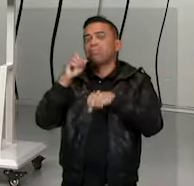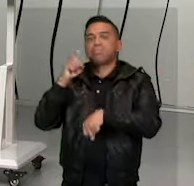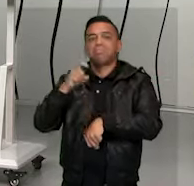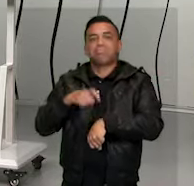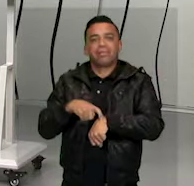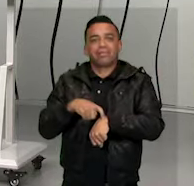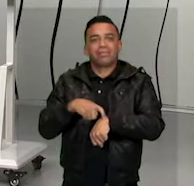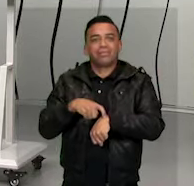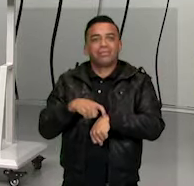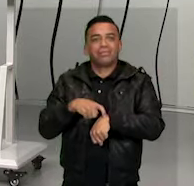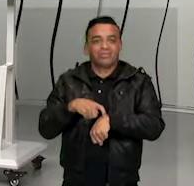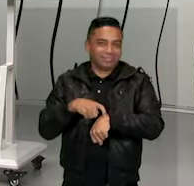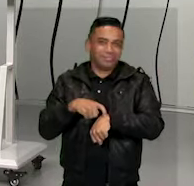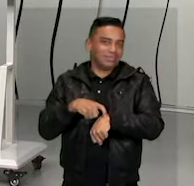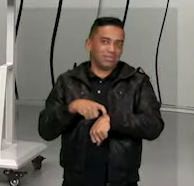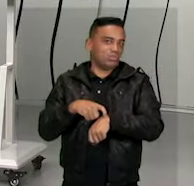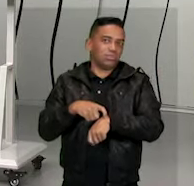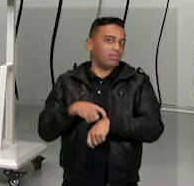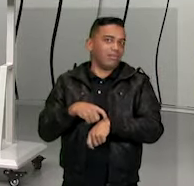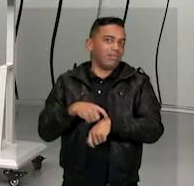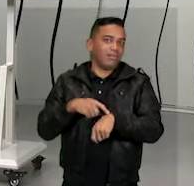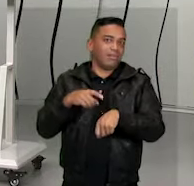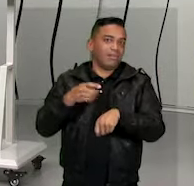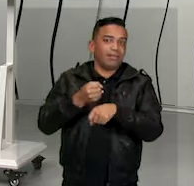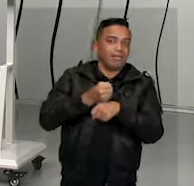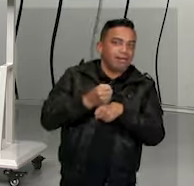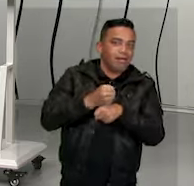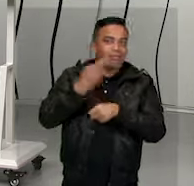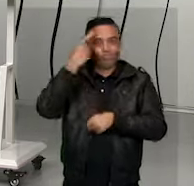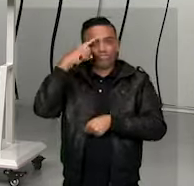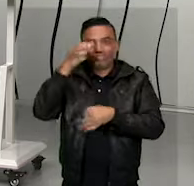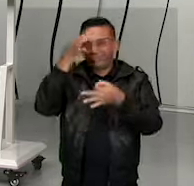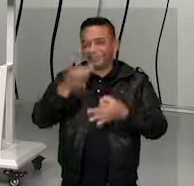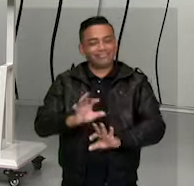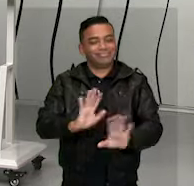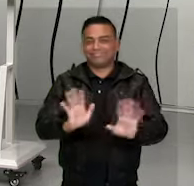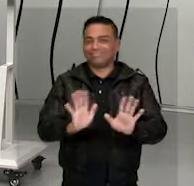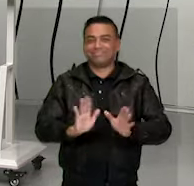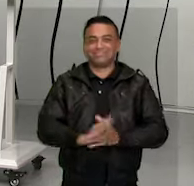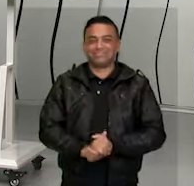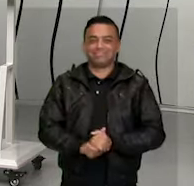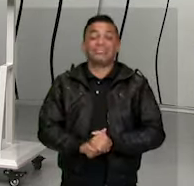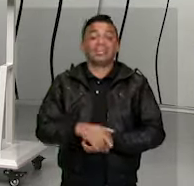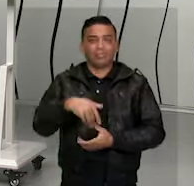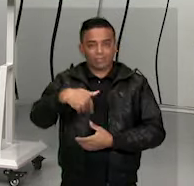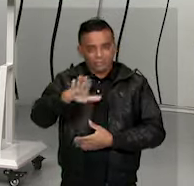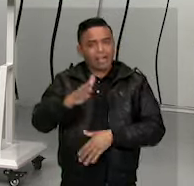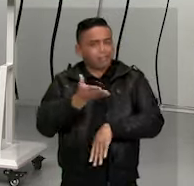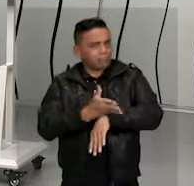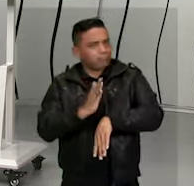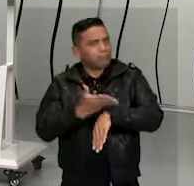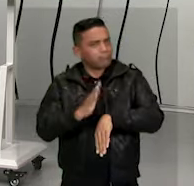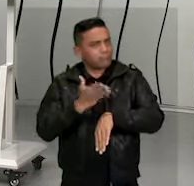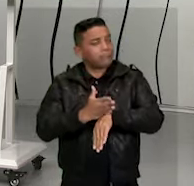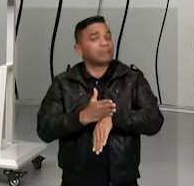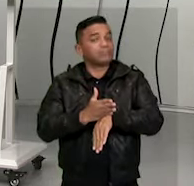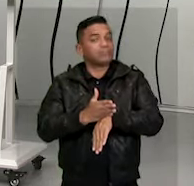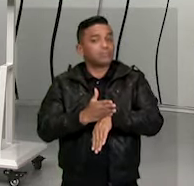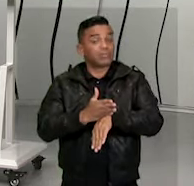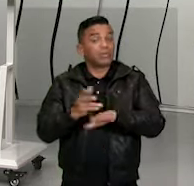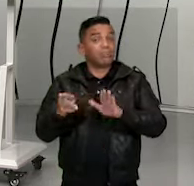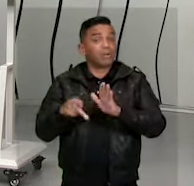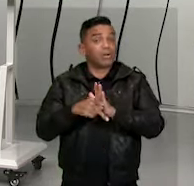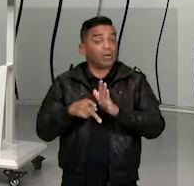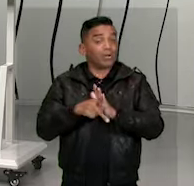essas marcações são difusas, elas não têm datas delimitadas. E você vai trabalhar com a predominância do